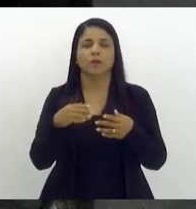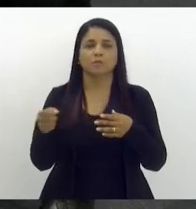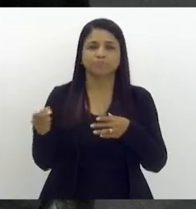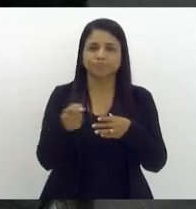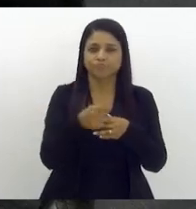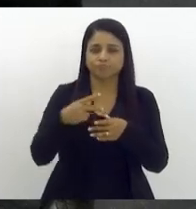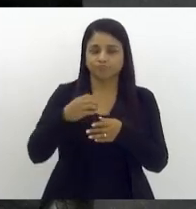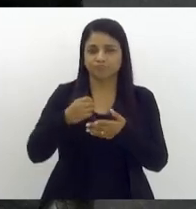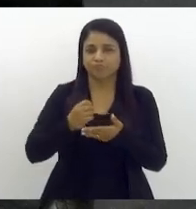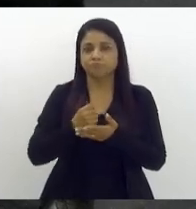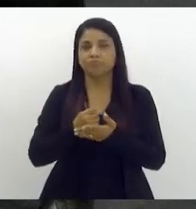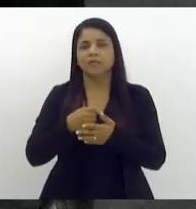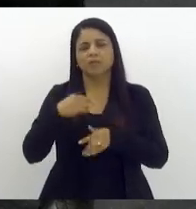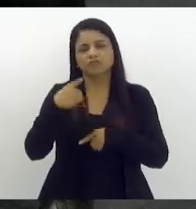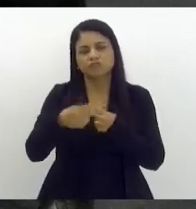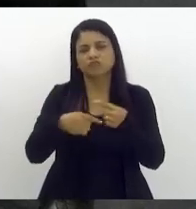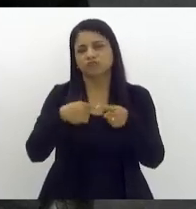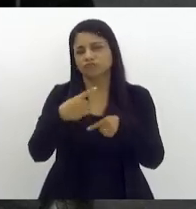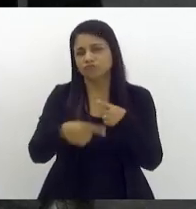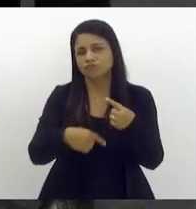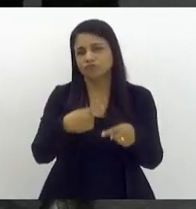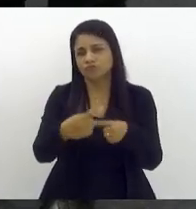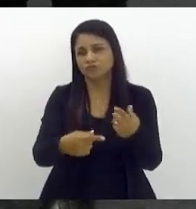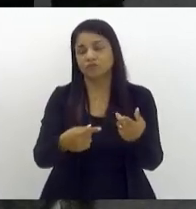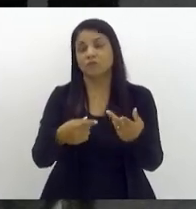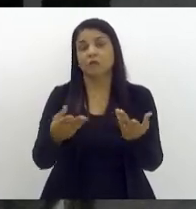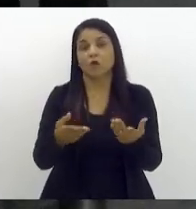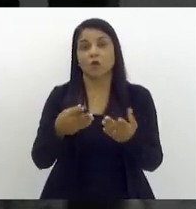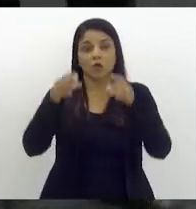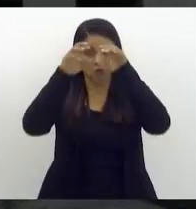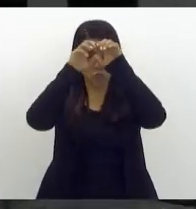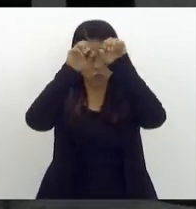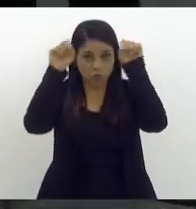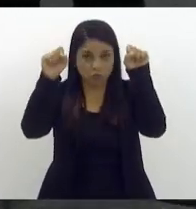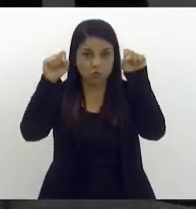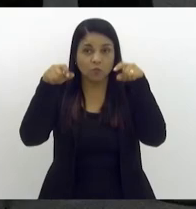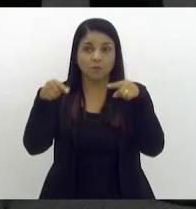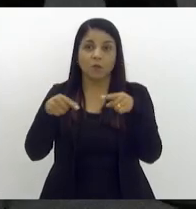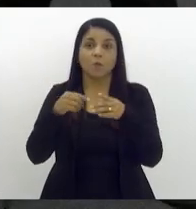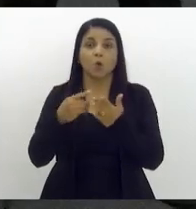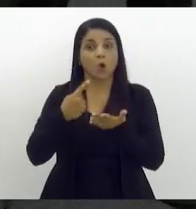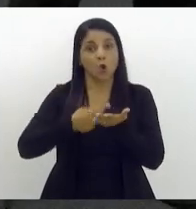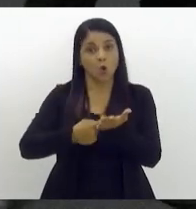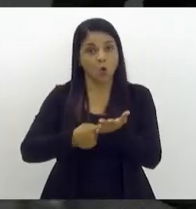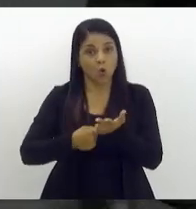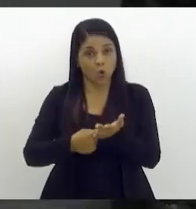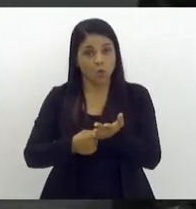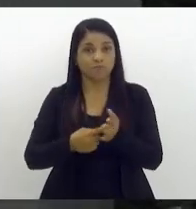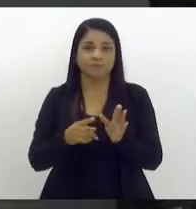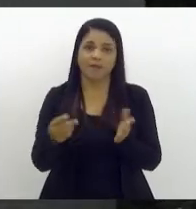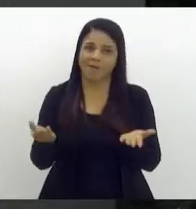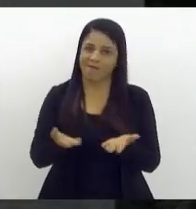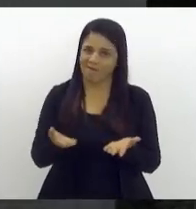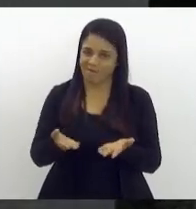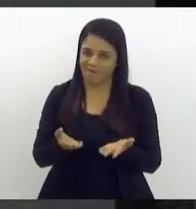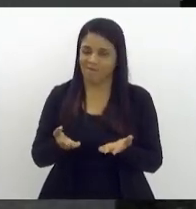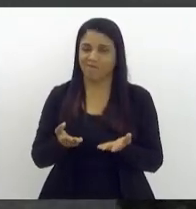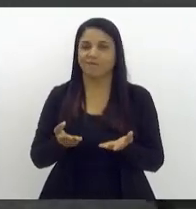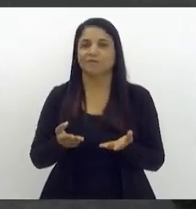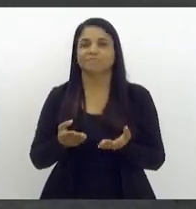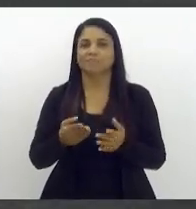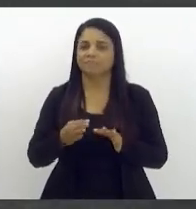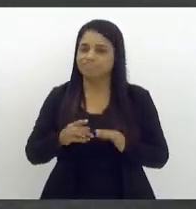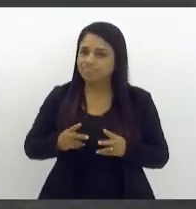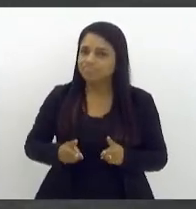adiado outra, e agora com o Supremo começa a ser cumprido. Mas vamos se intensificar e conclamo